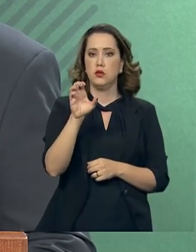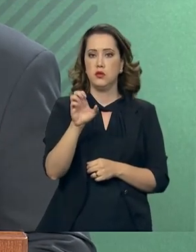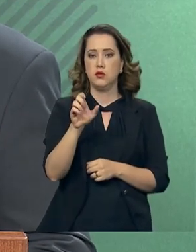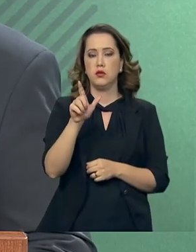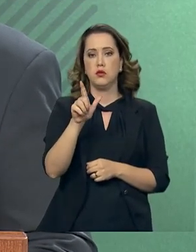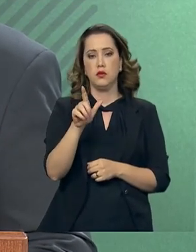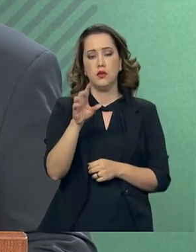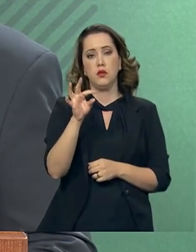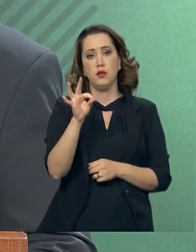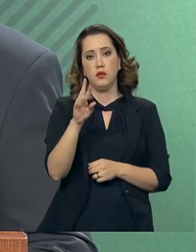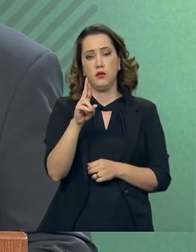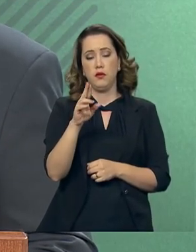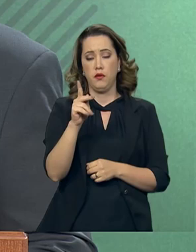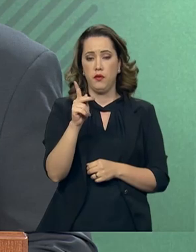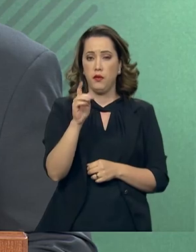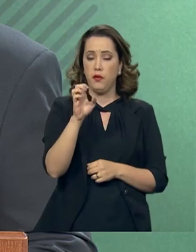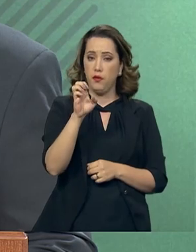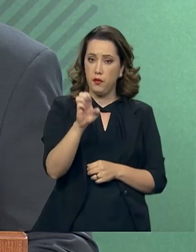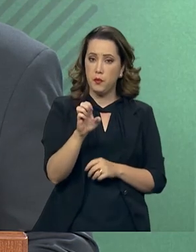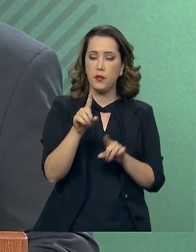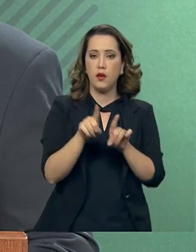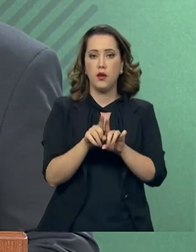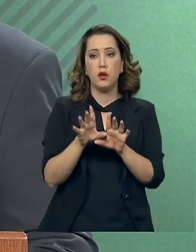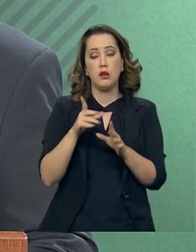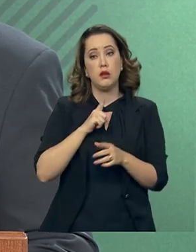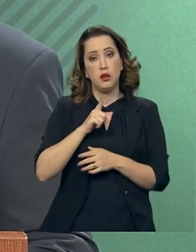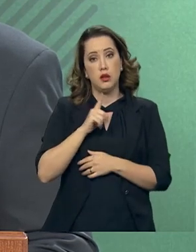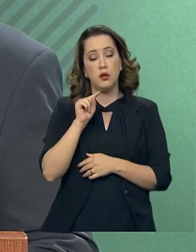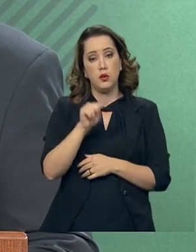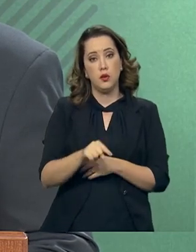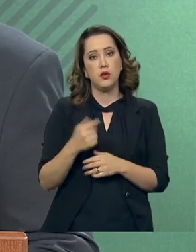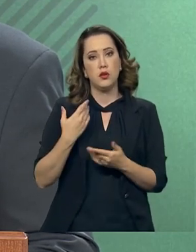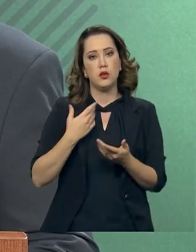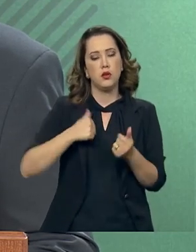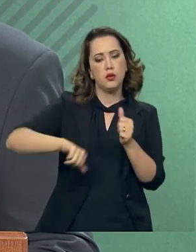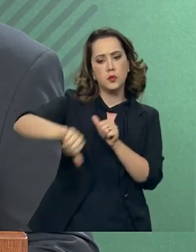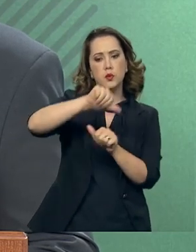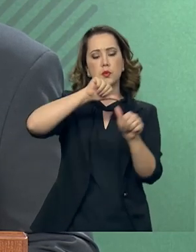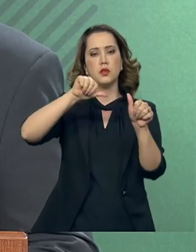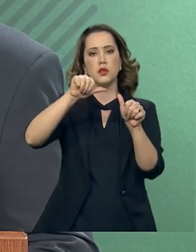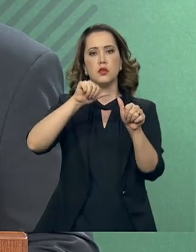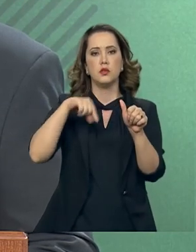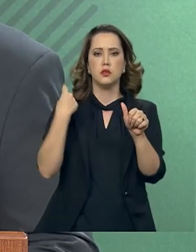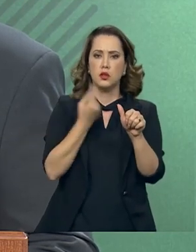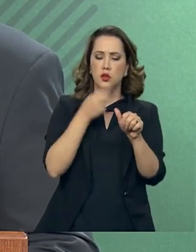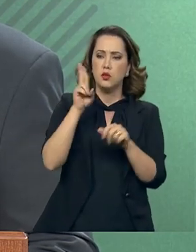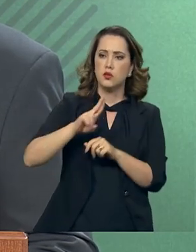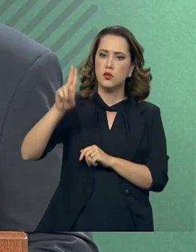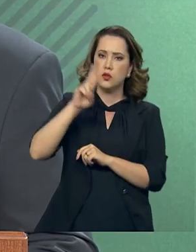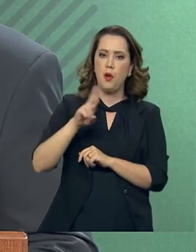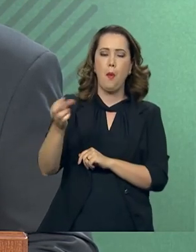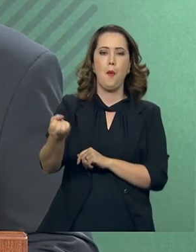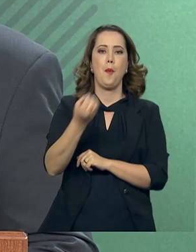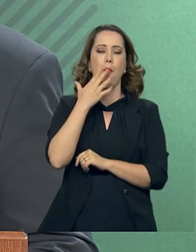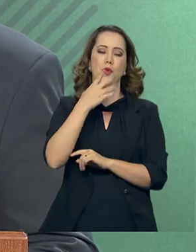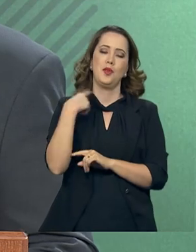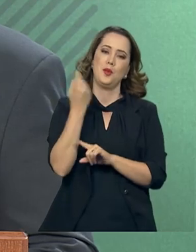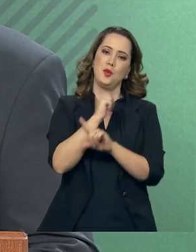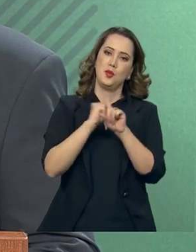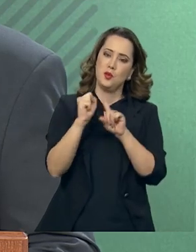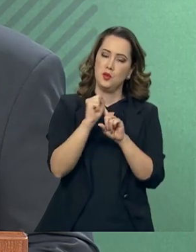a exposição então teremos uma um remodelado da nossa universidade para o bem da nossa sociedade